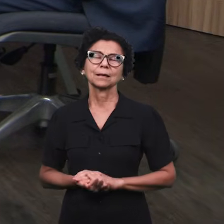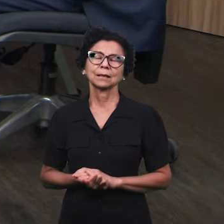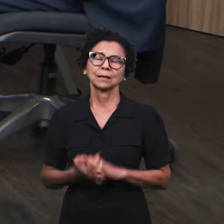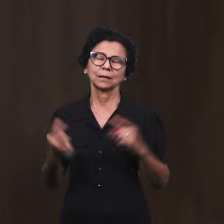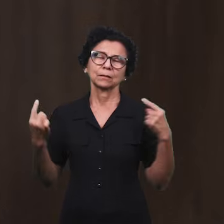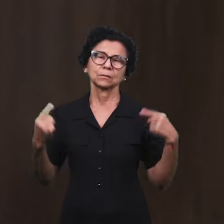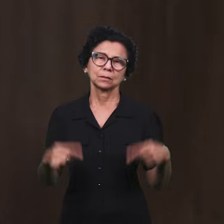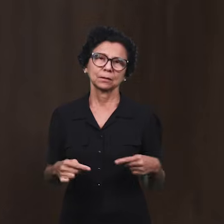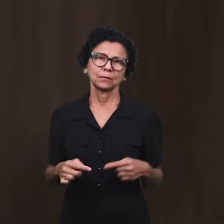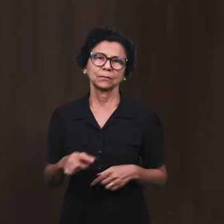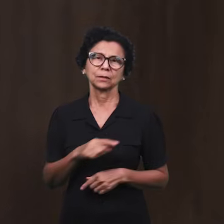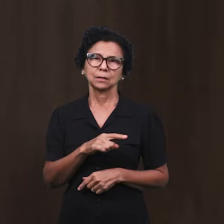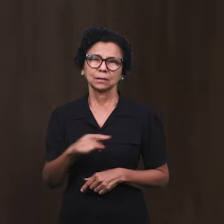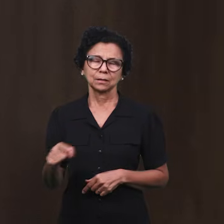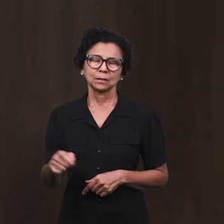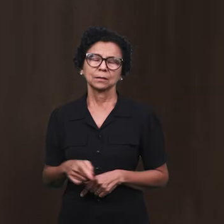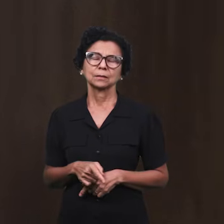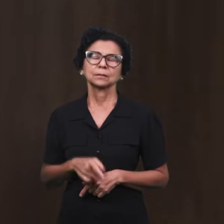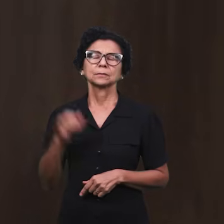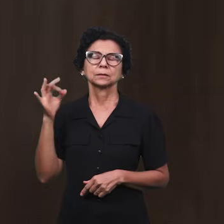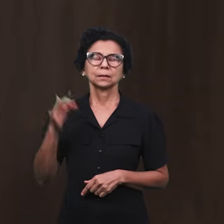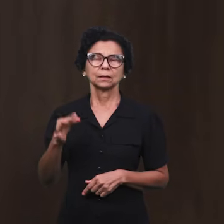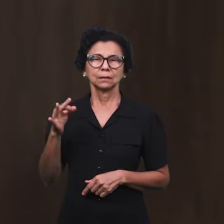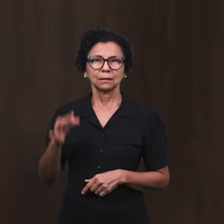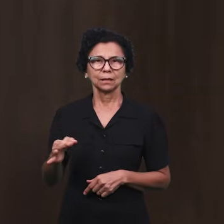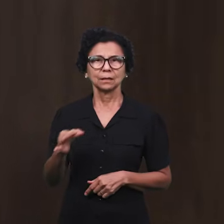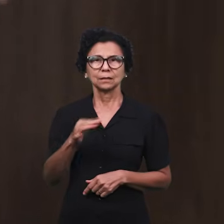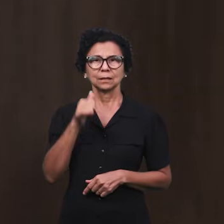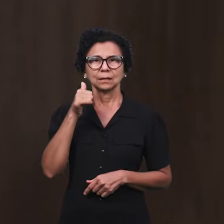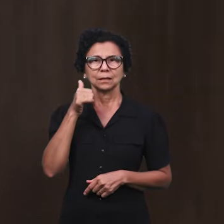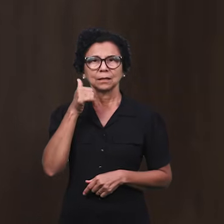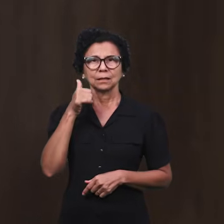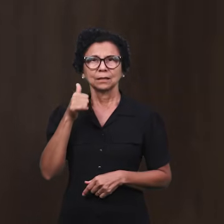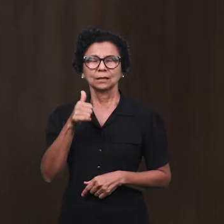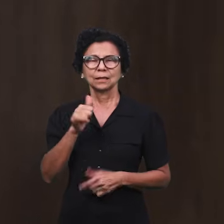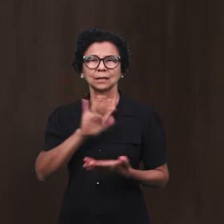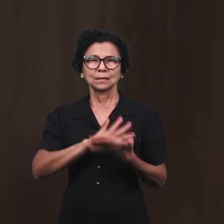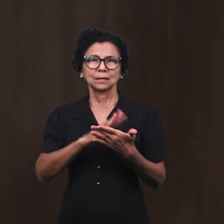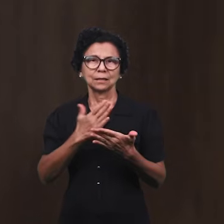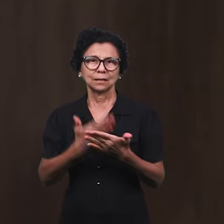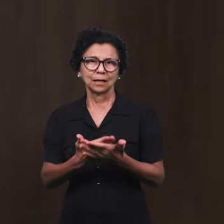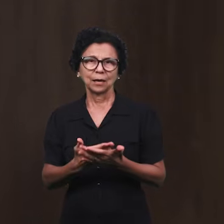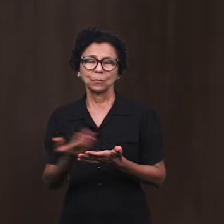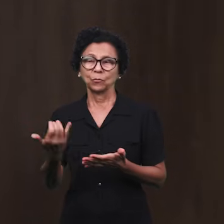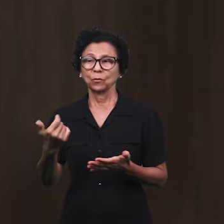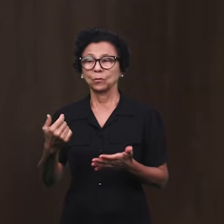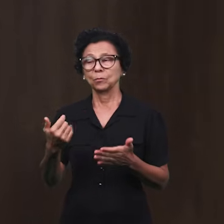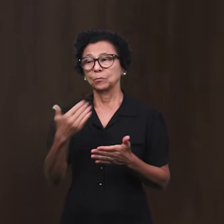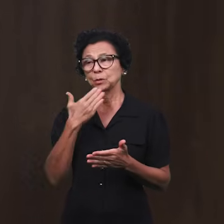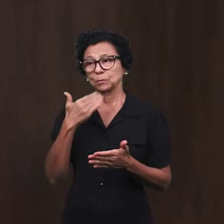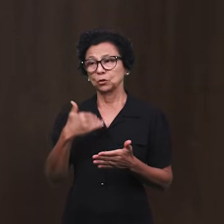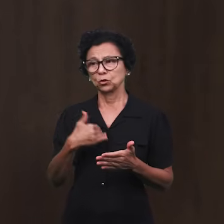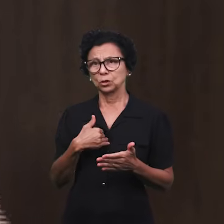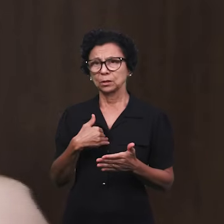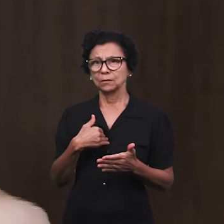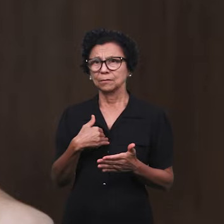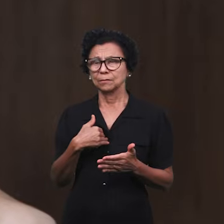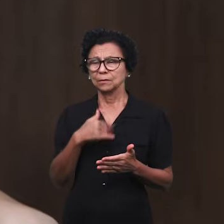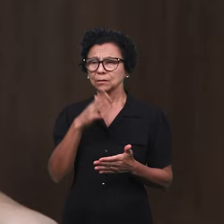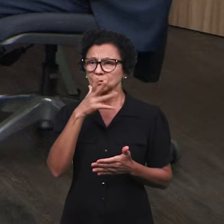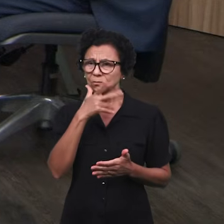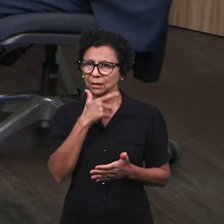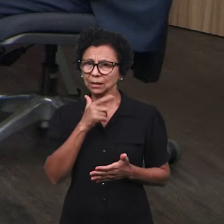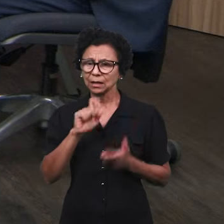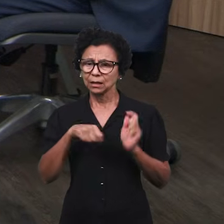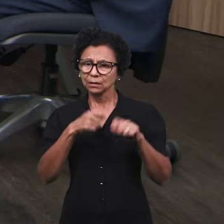certeza que as irmãs que estão interpretando hoje aqui, depois elas vão falar comigo, fala mais devagar, por favor, porque eu falo rápido.